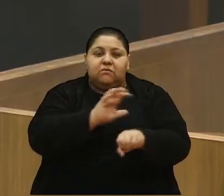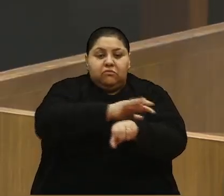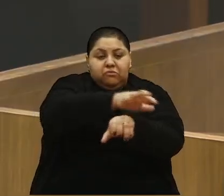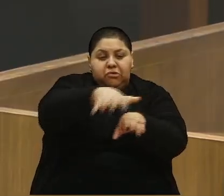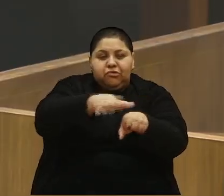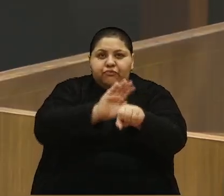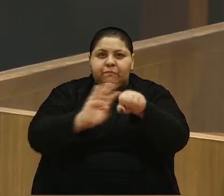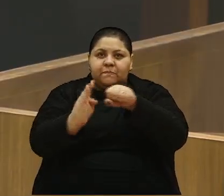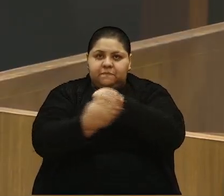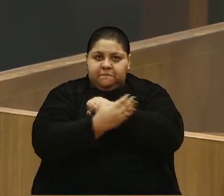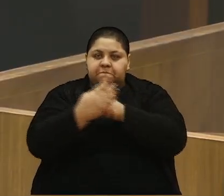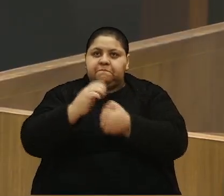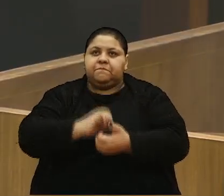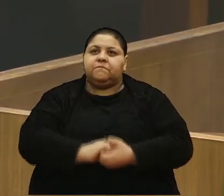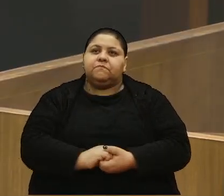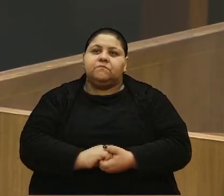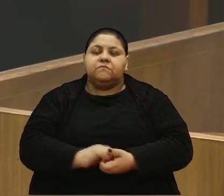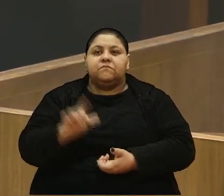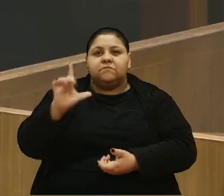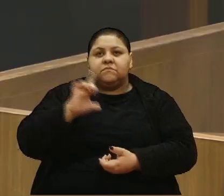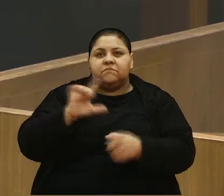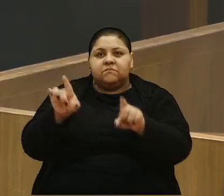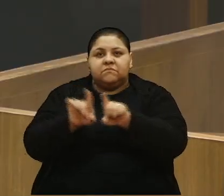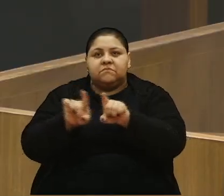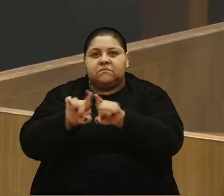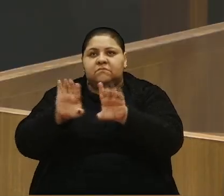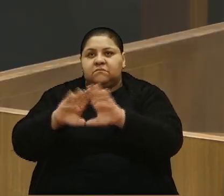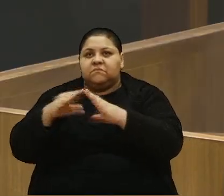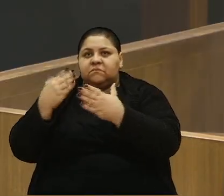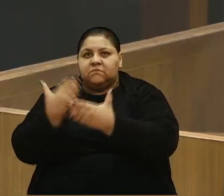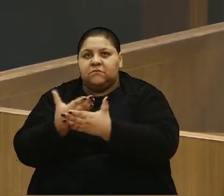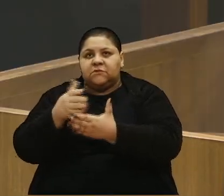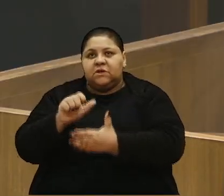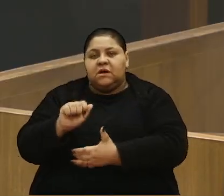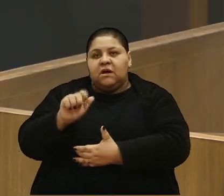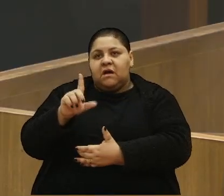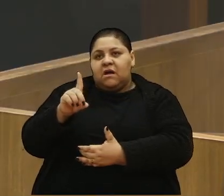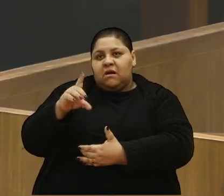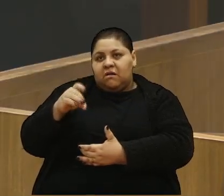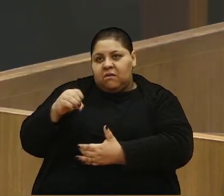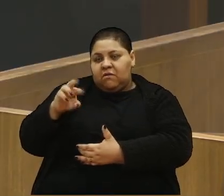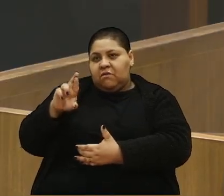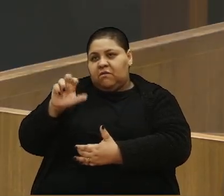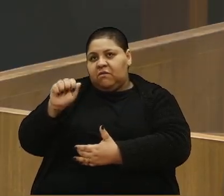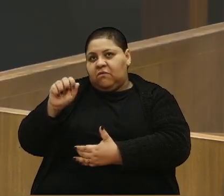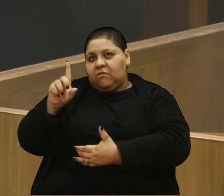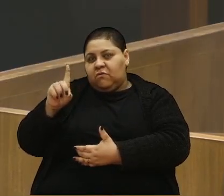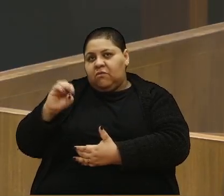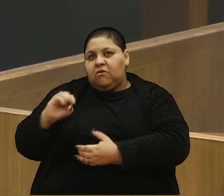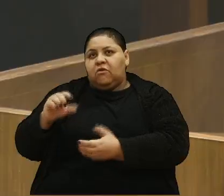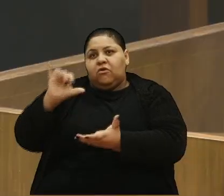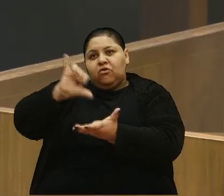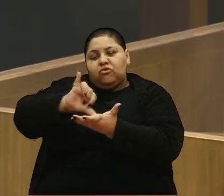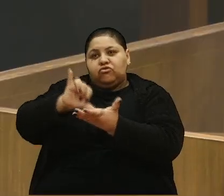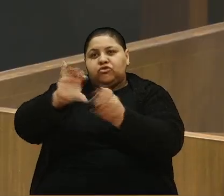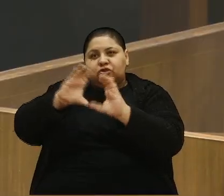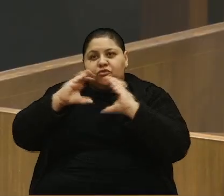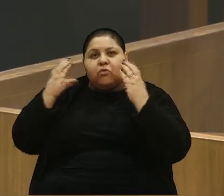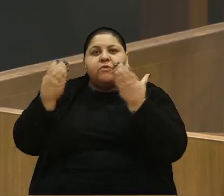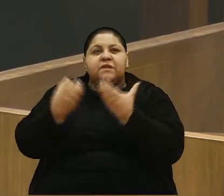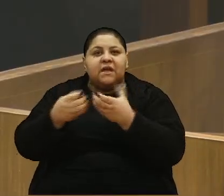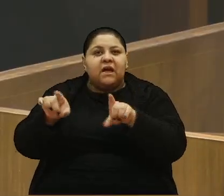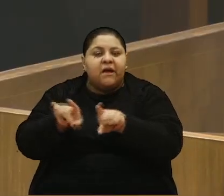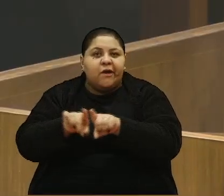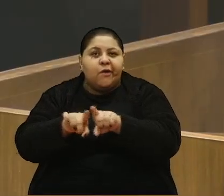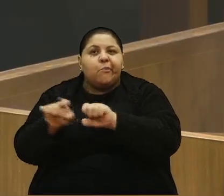Bárbara. Nós temos também uma escola no Adorado, para quem conhece, tem o Centro Comunitário do Tuti, ali que tanto falam.